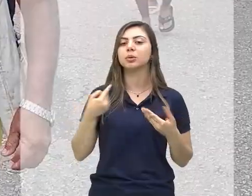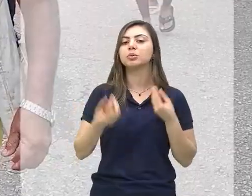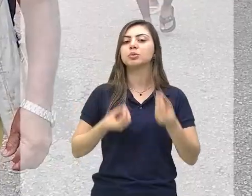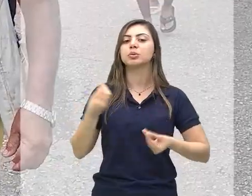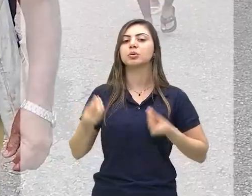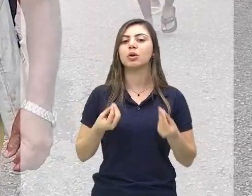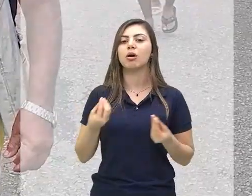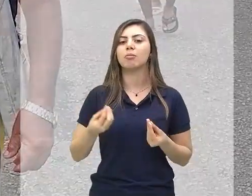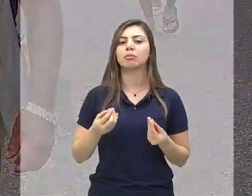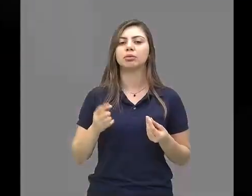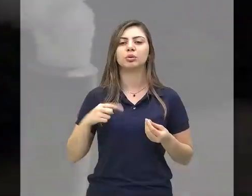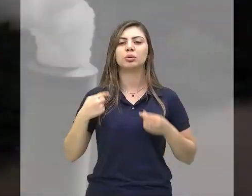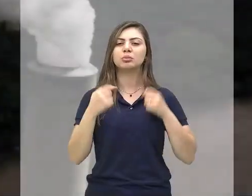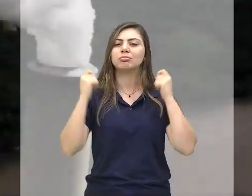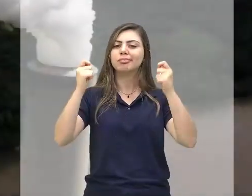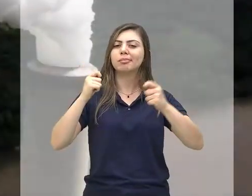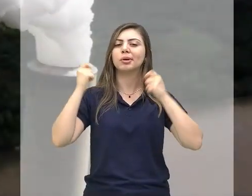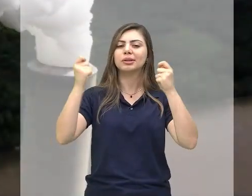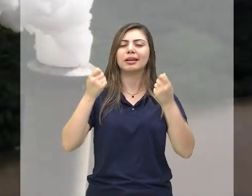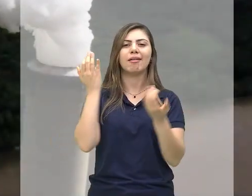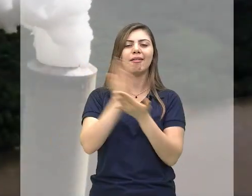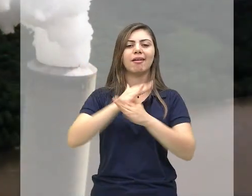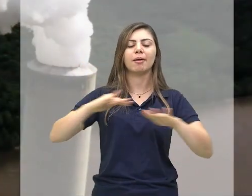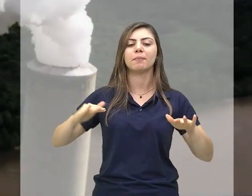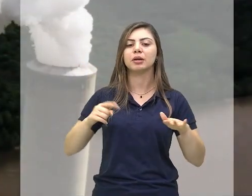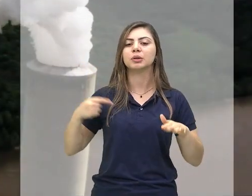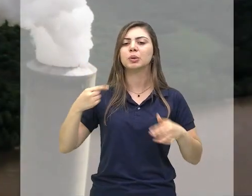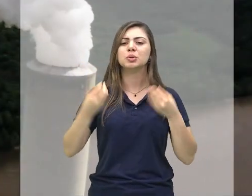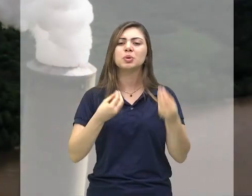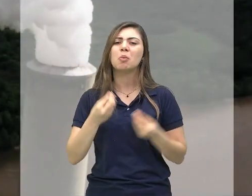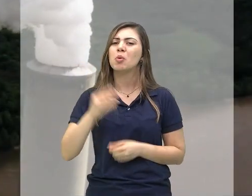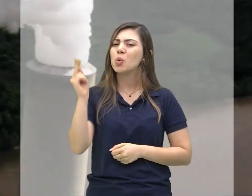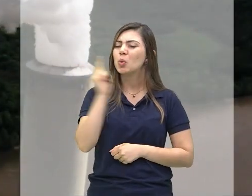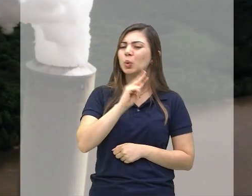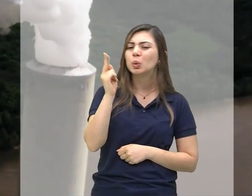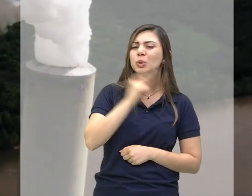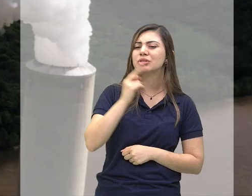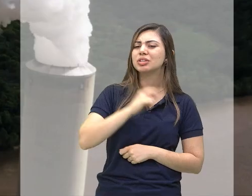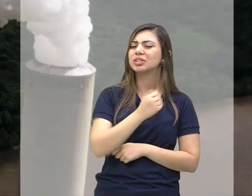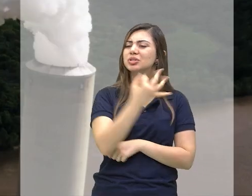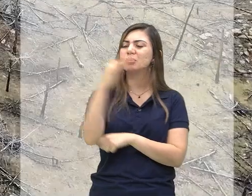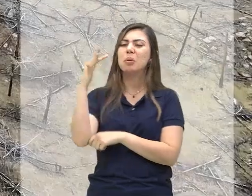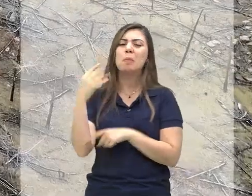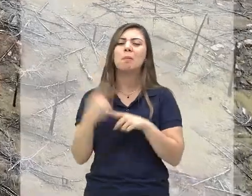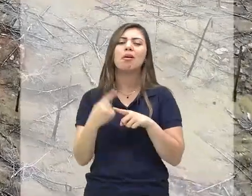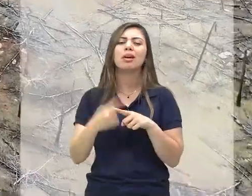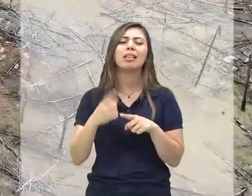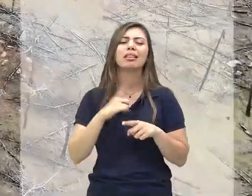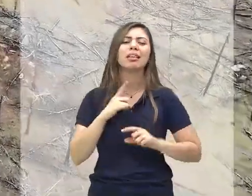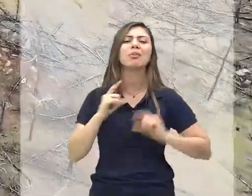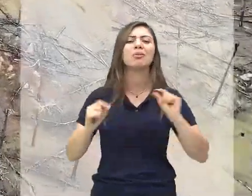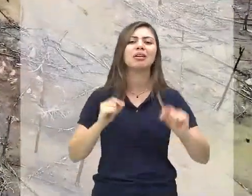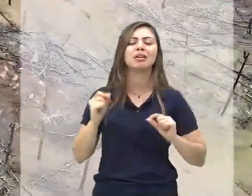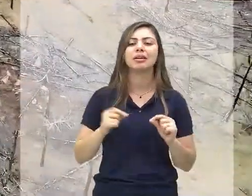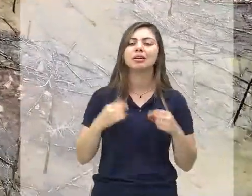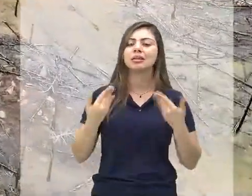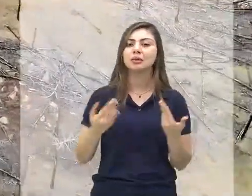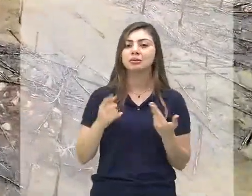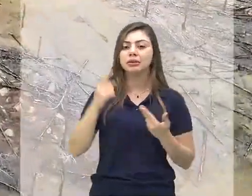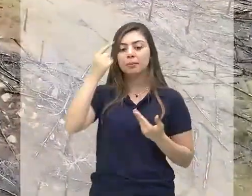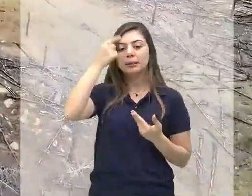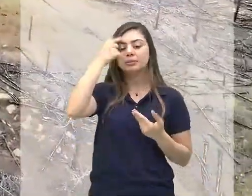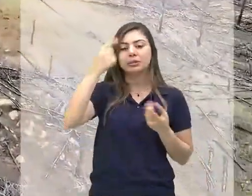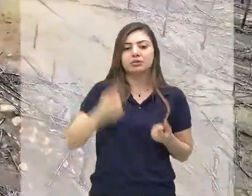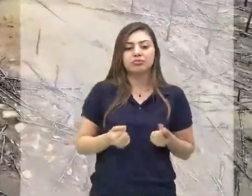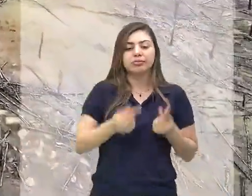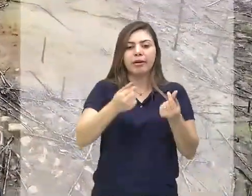dizer chega. Vivemos uma emergência climática causada por um sistema que coloca o lucro acima da